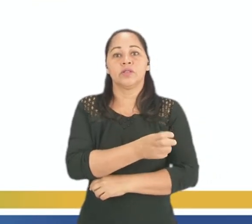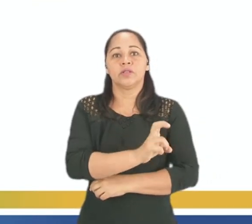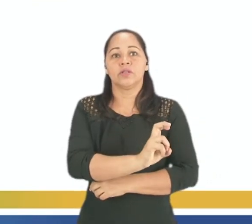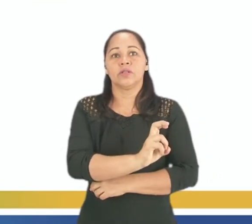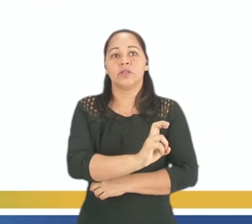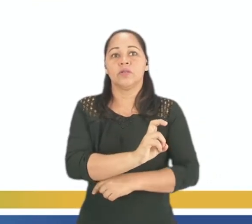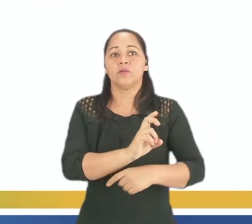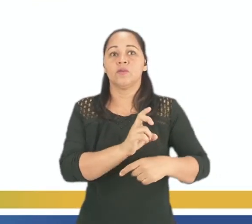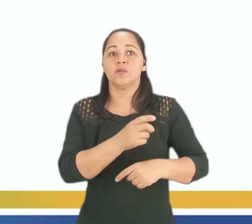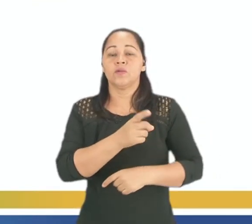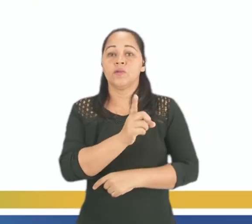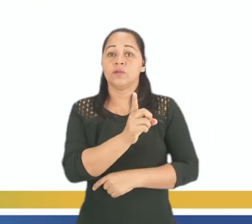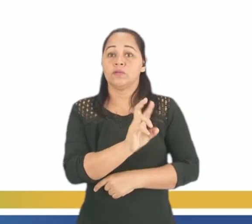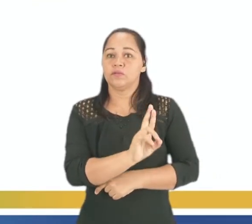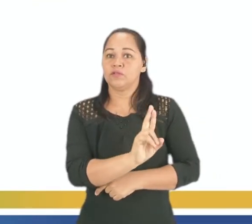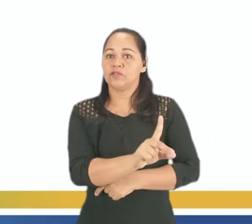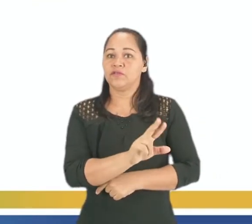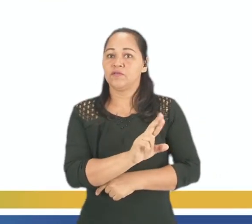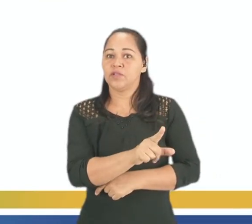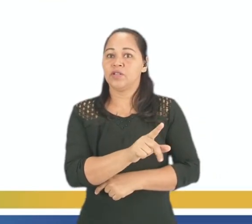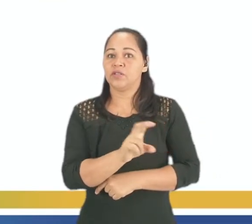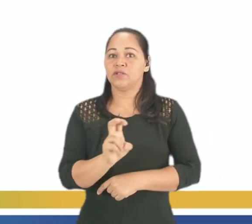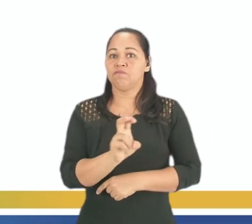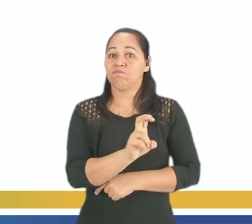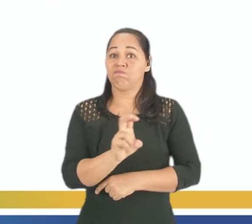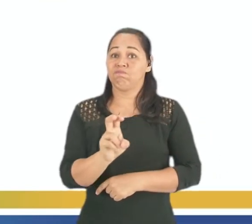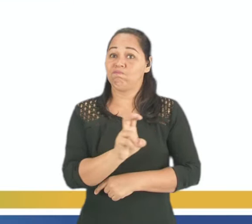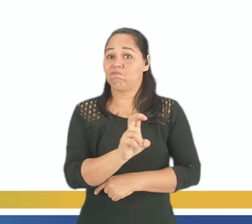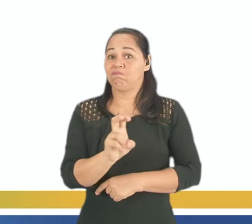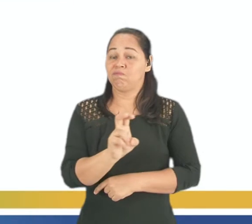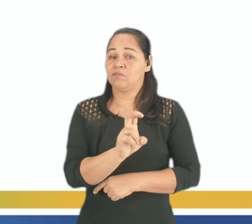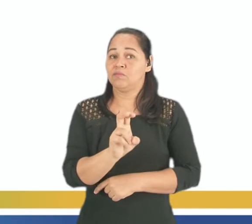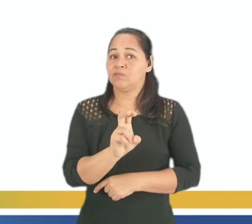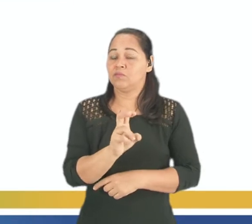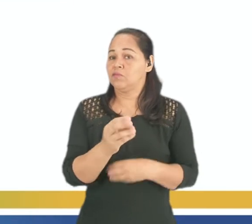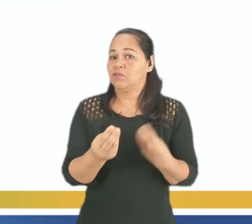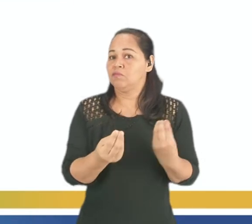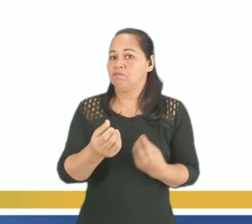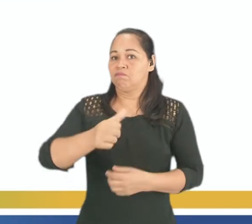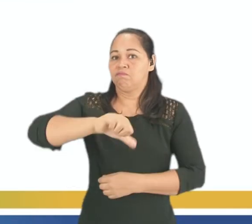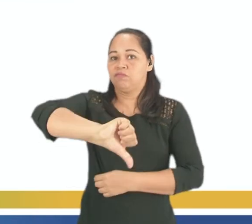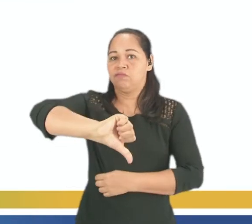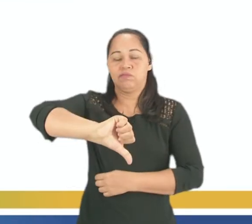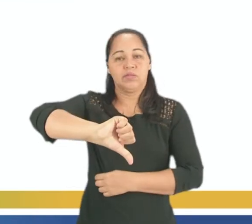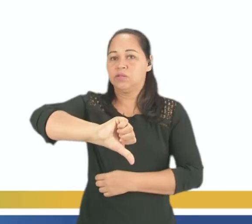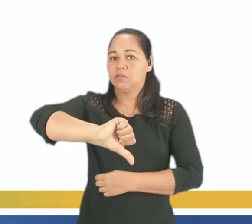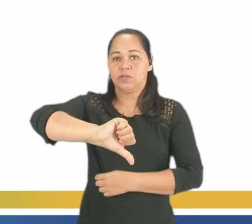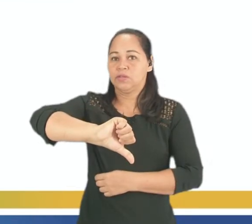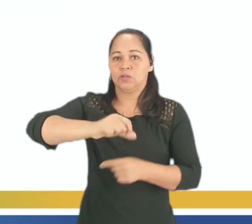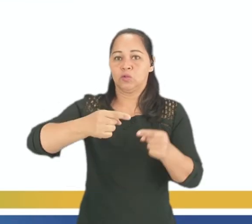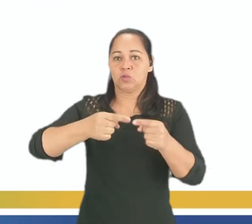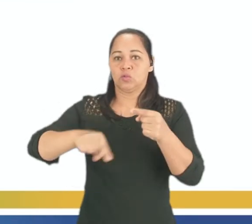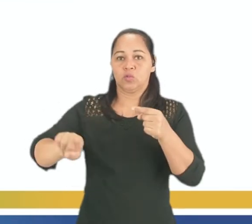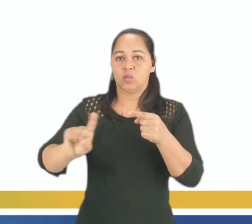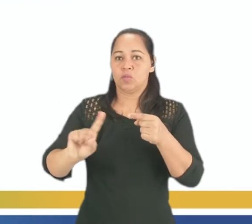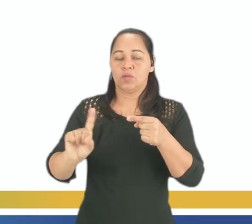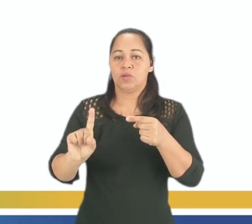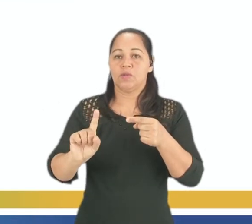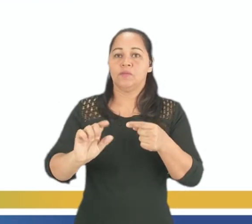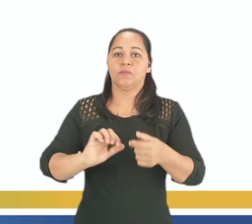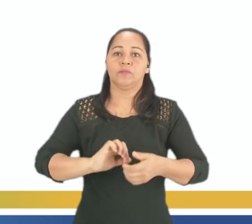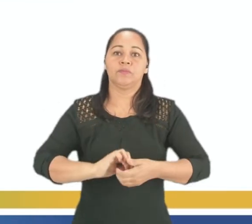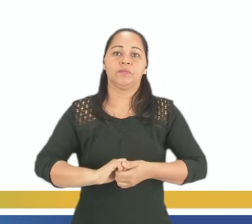Como 65 é diferente de 55, esse par ordenado não satisfaz a nossa segunda